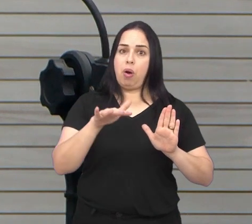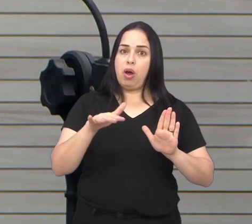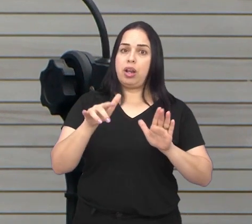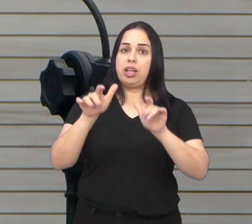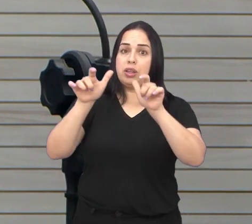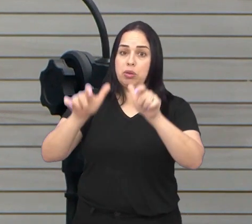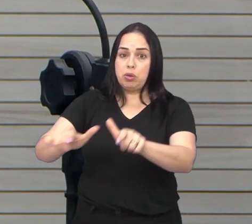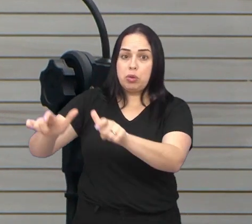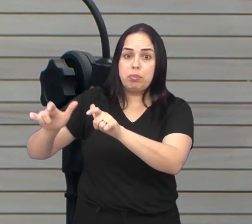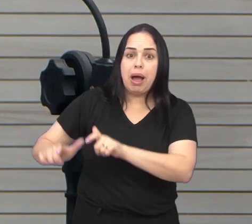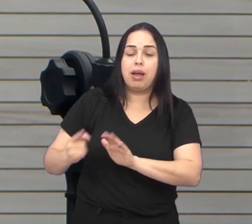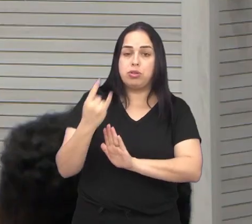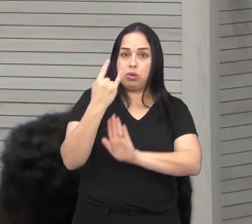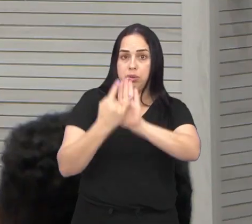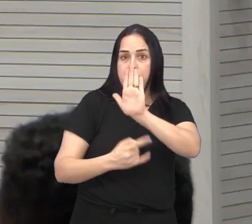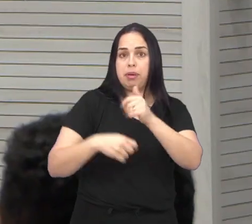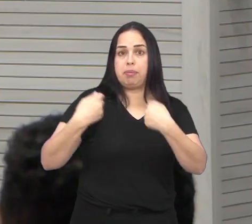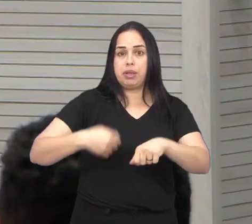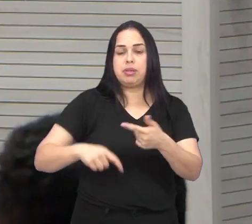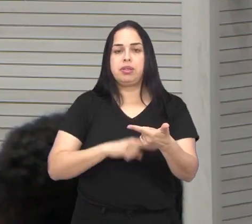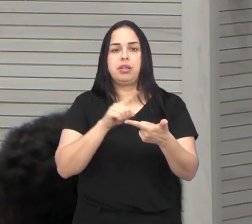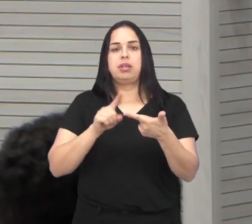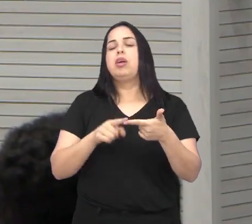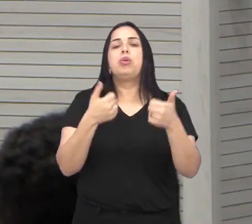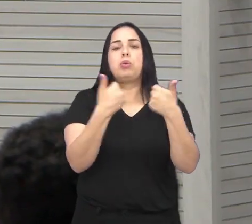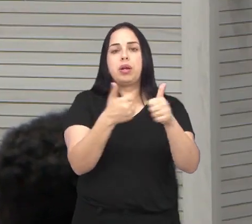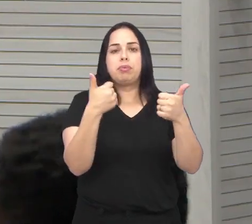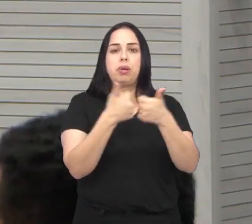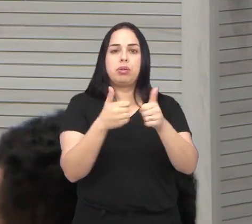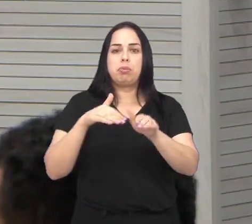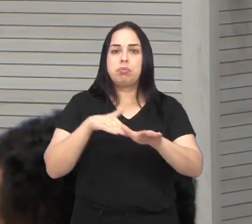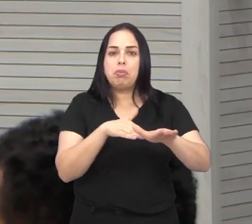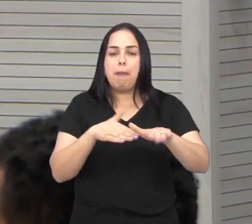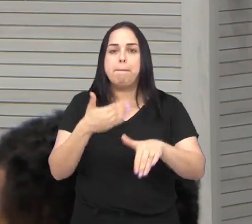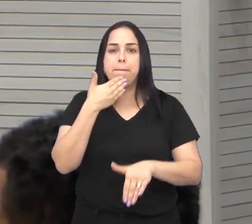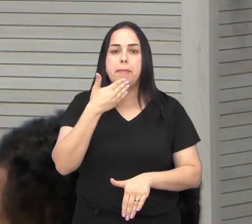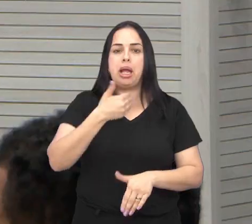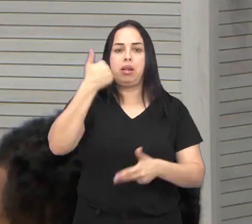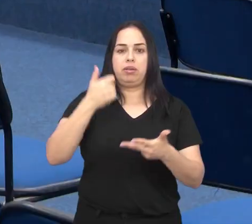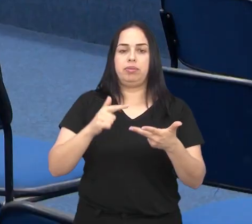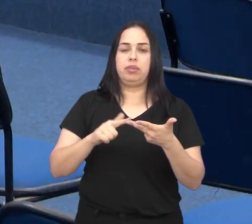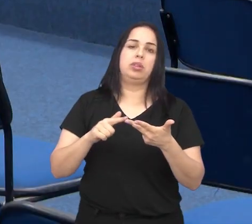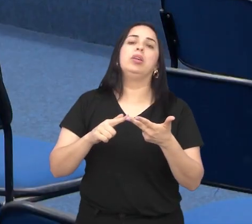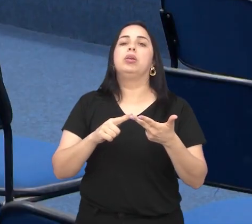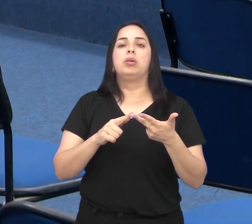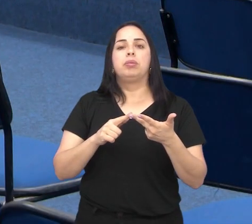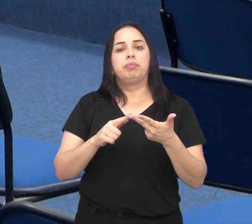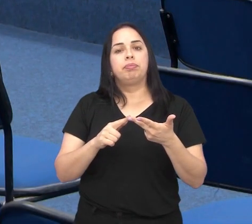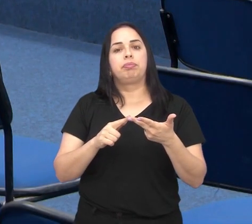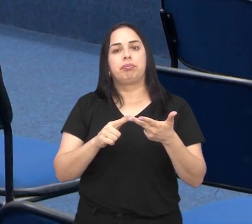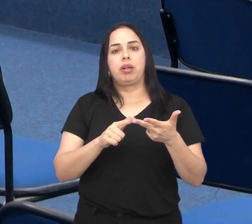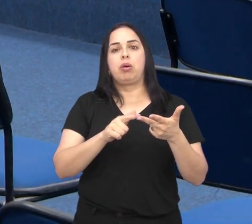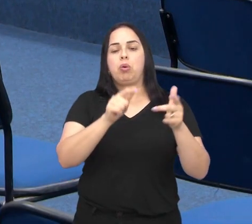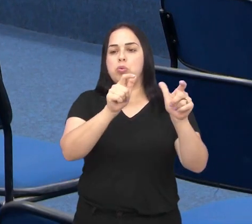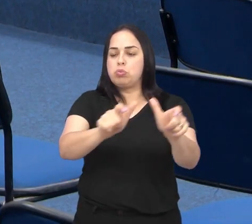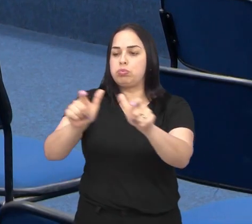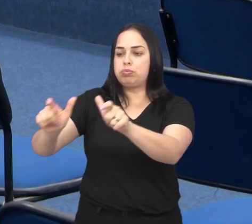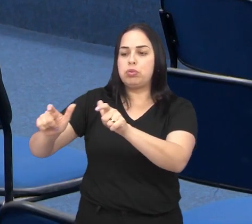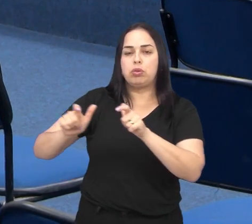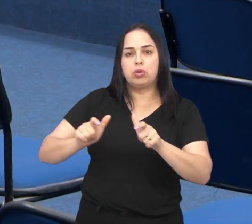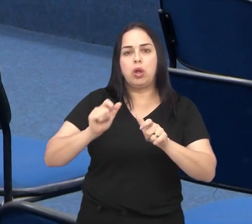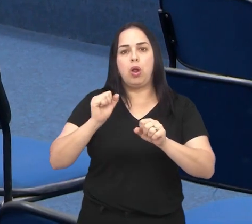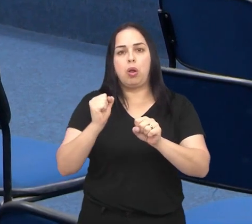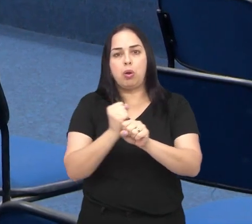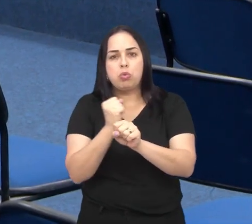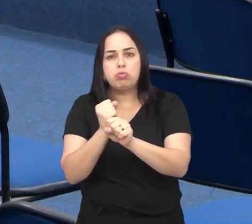ligadas à regularização de bairros, melhorias no sistema viário e de transporte público, construção de novas unidades de